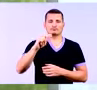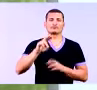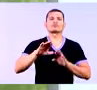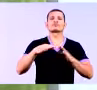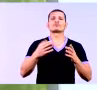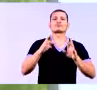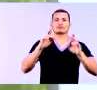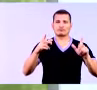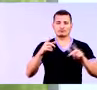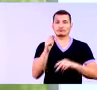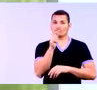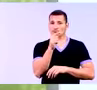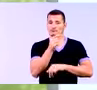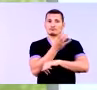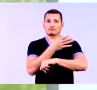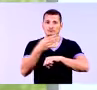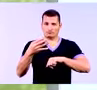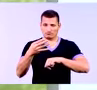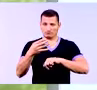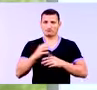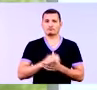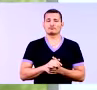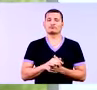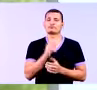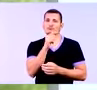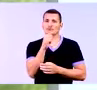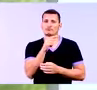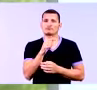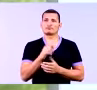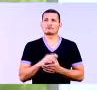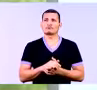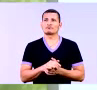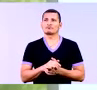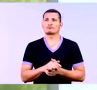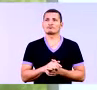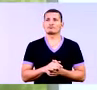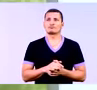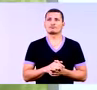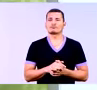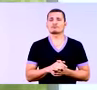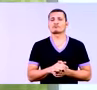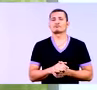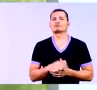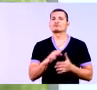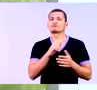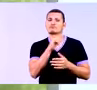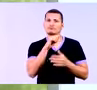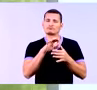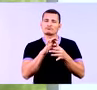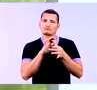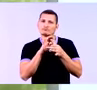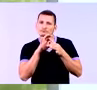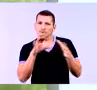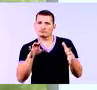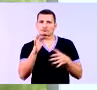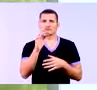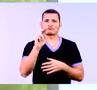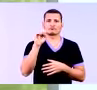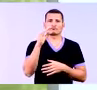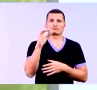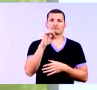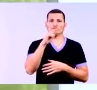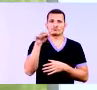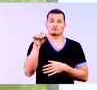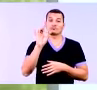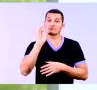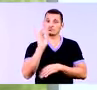CDN da Microsoft, do Yahoo, eles carregam consigo ou disponibilizam funções que só a